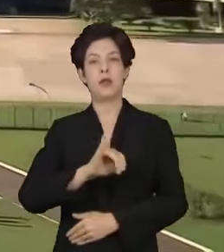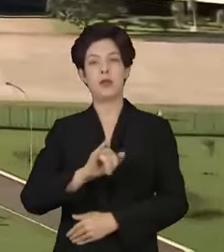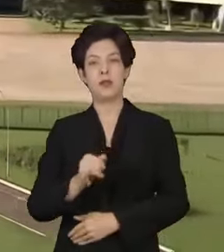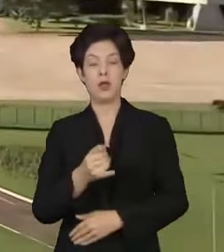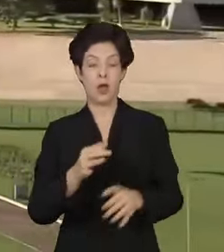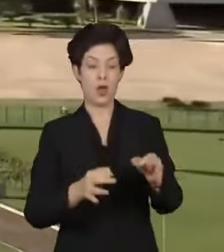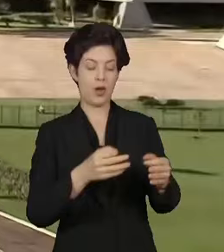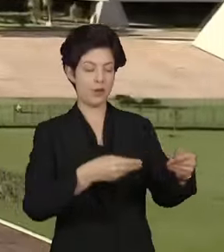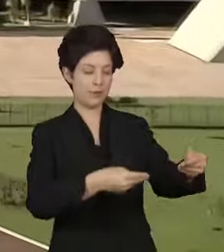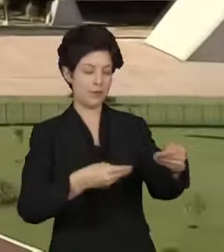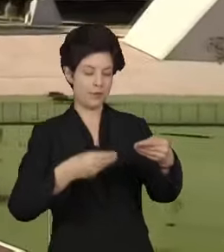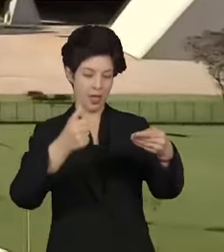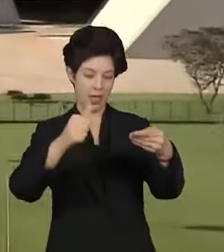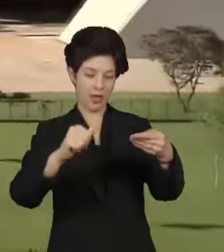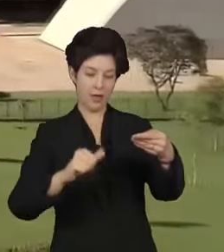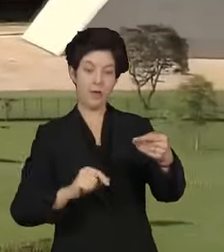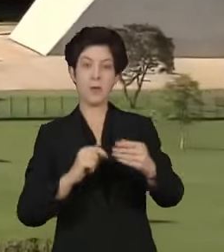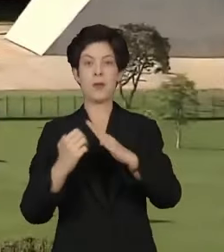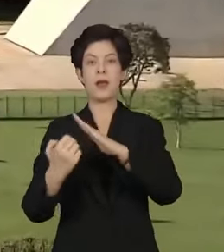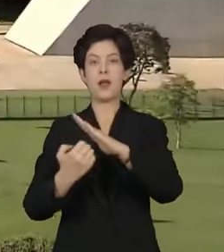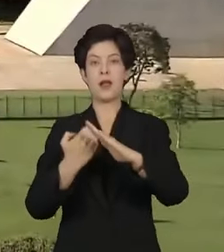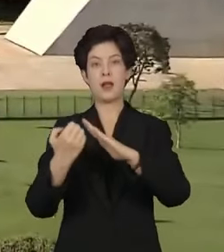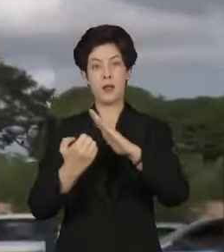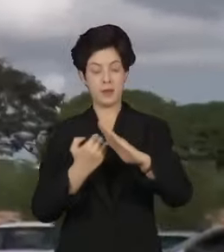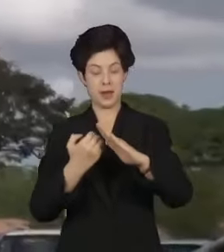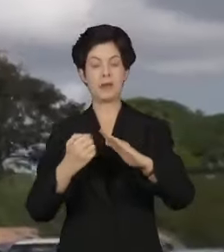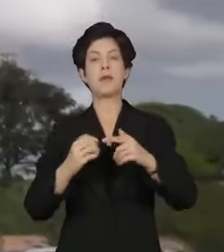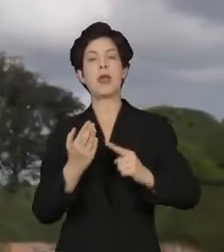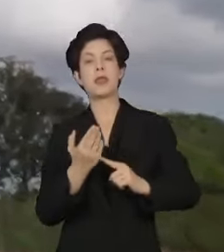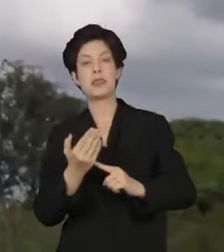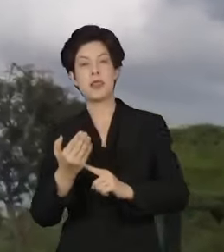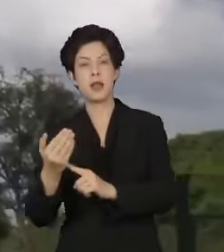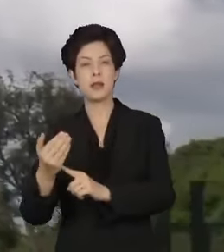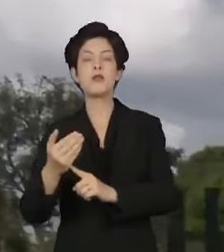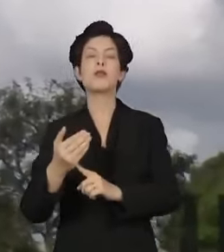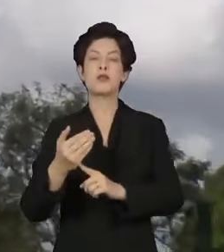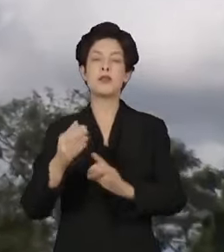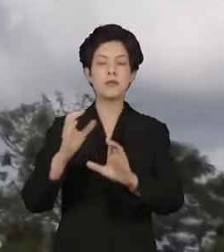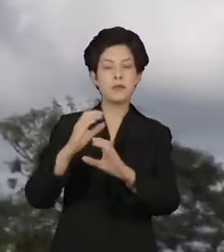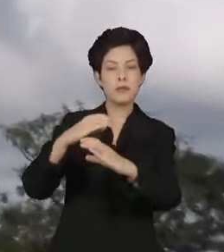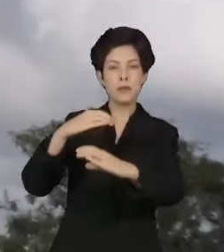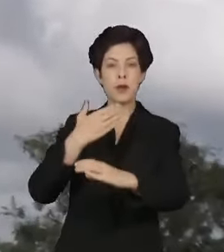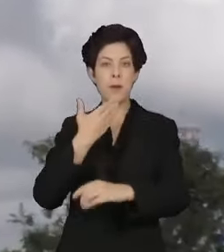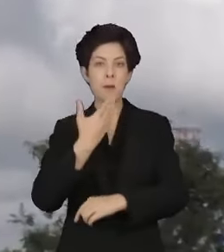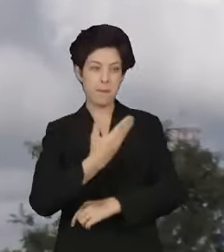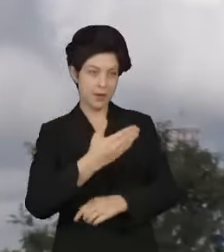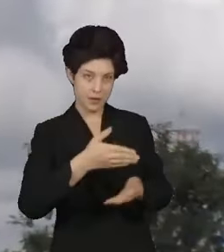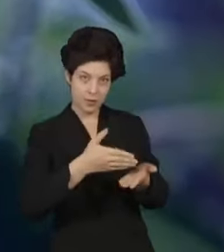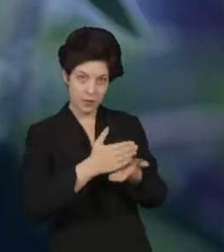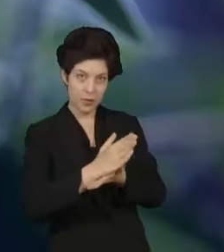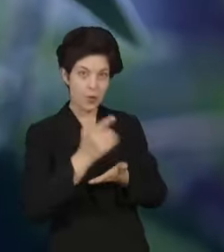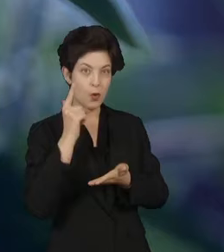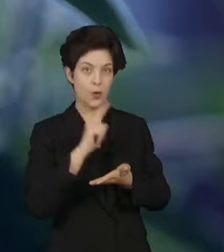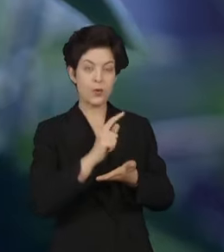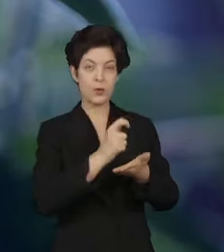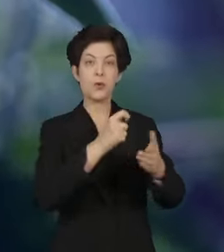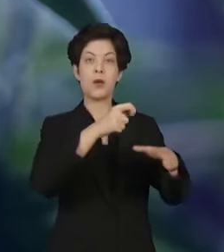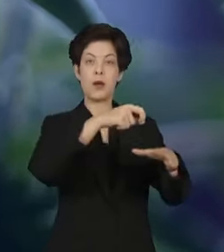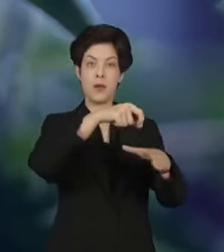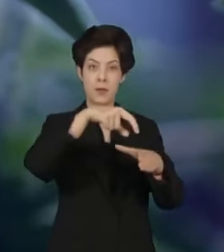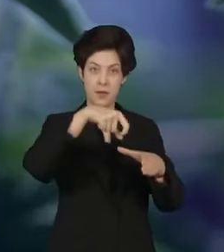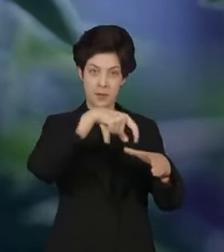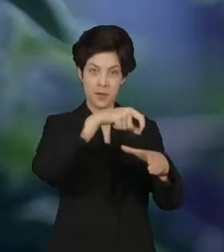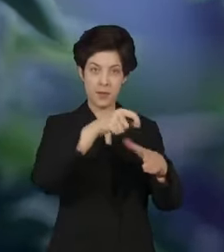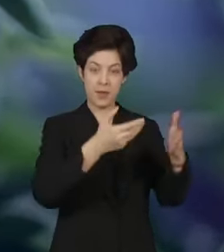julgaram um recurso de uma empresa de biotecnologia que pediu autorização sanitária para importar plantar e